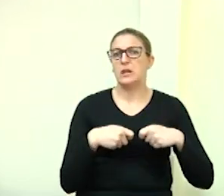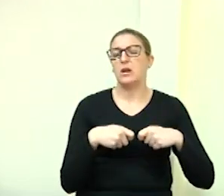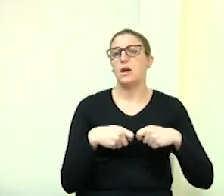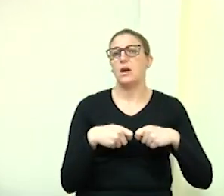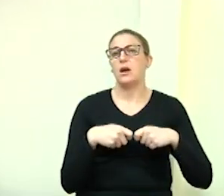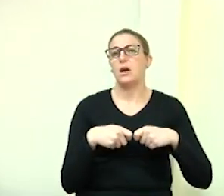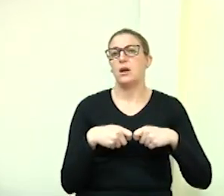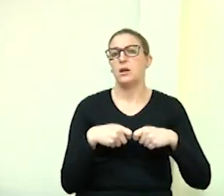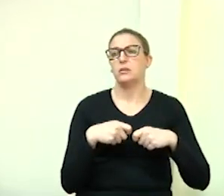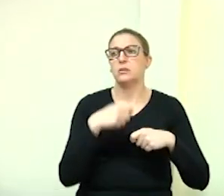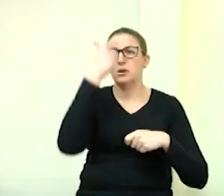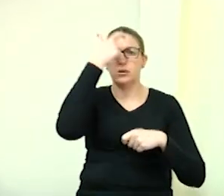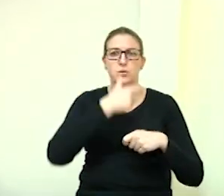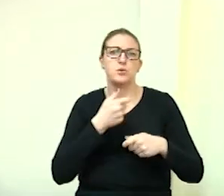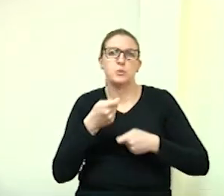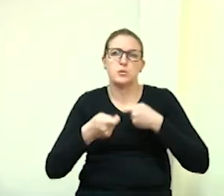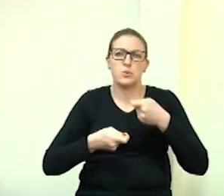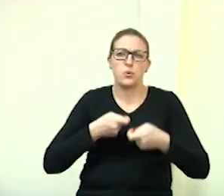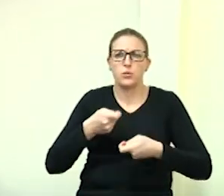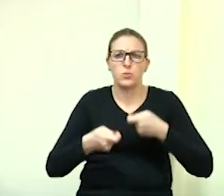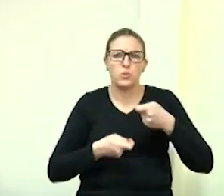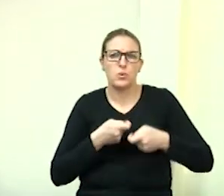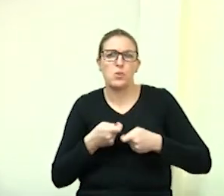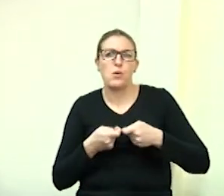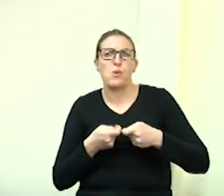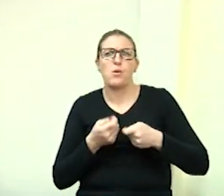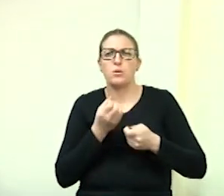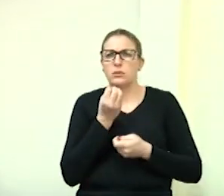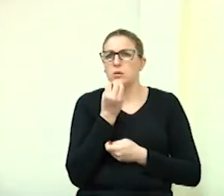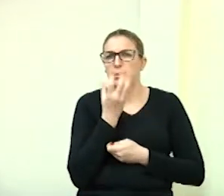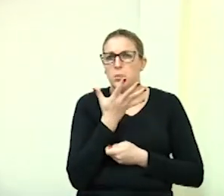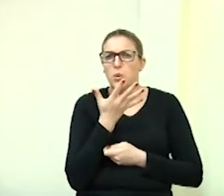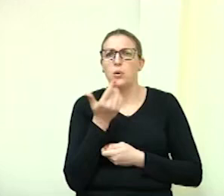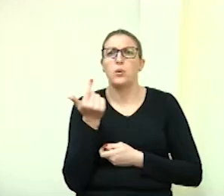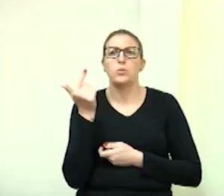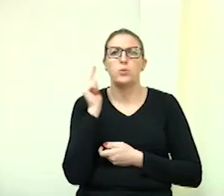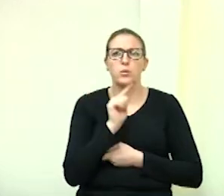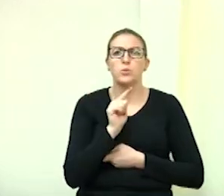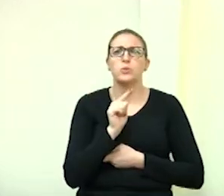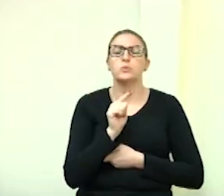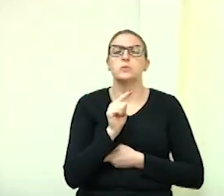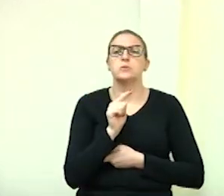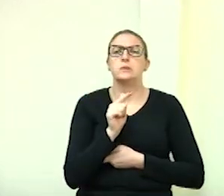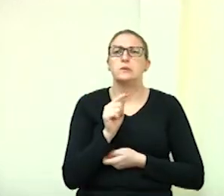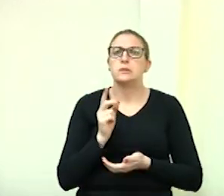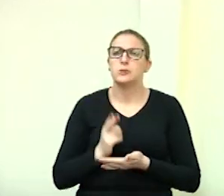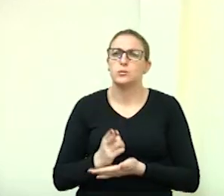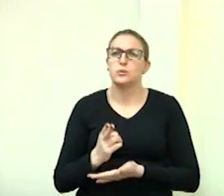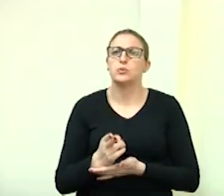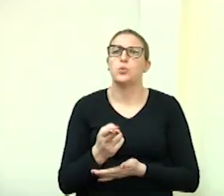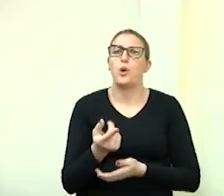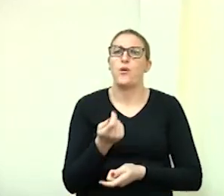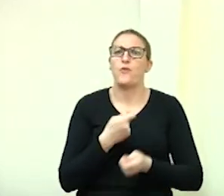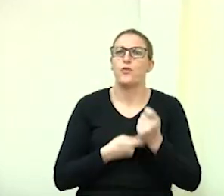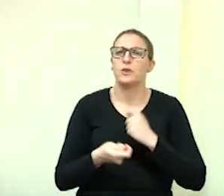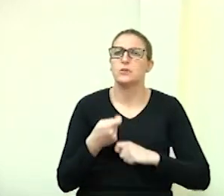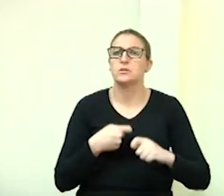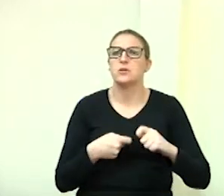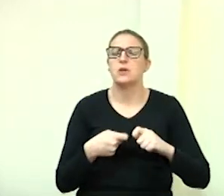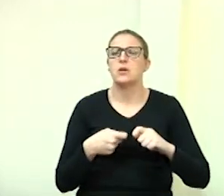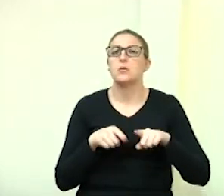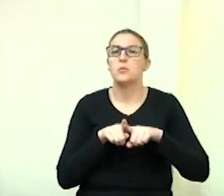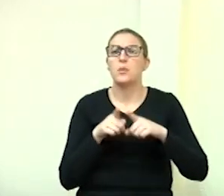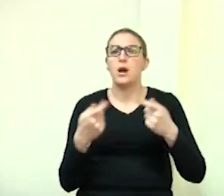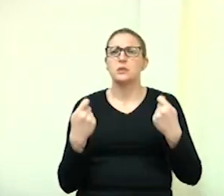sob controle que está confortável enfim está conseguindo se manter financeiramente é a gente tem que se pôr no lugar